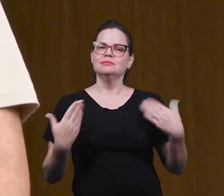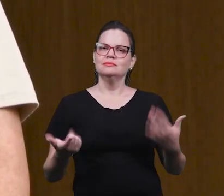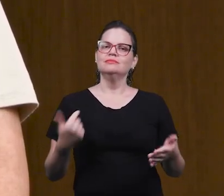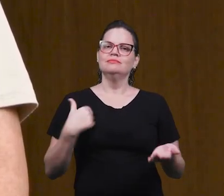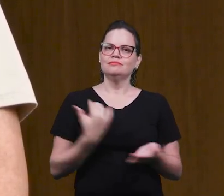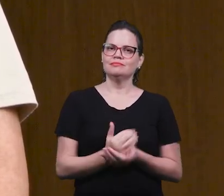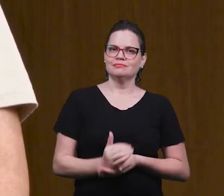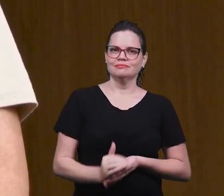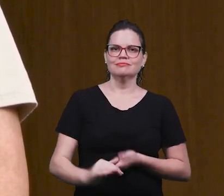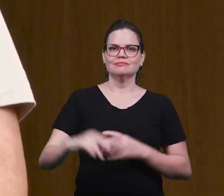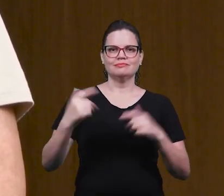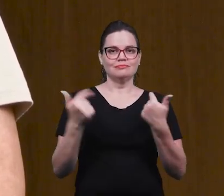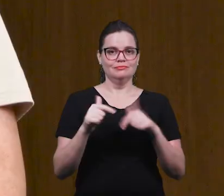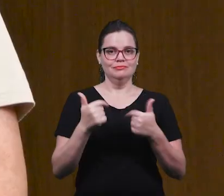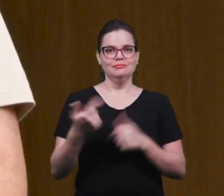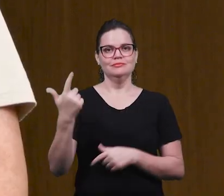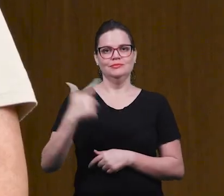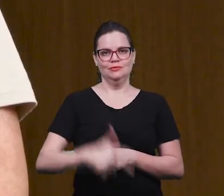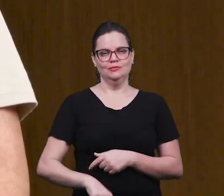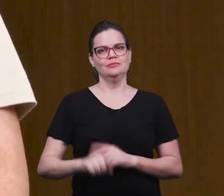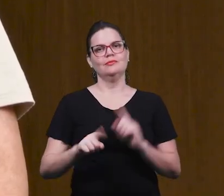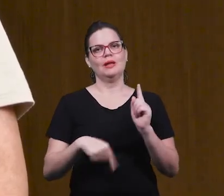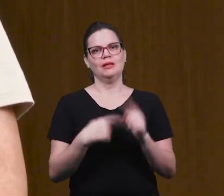né, que nós moramos em Brasília.